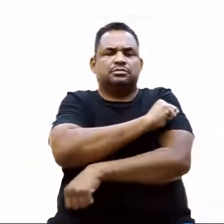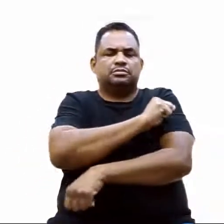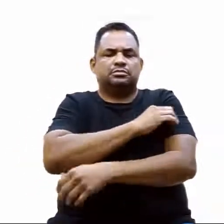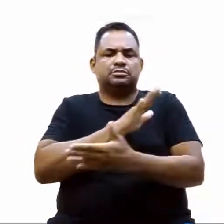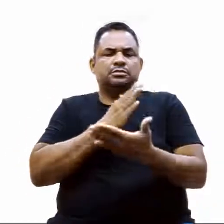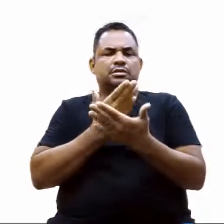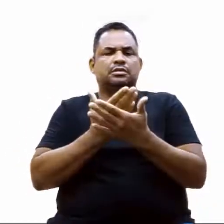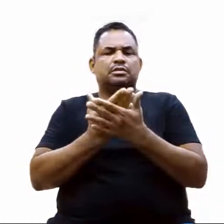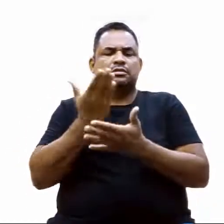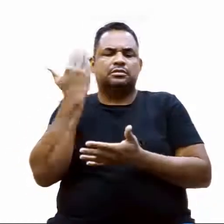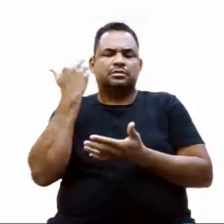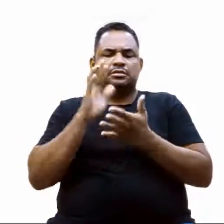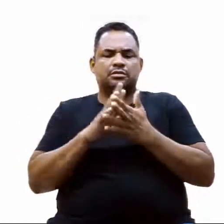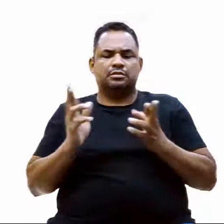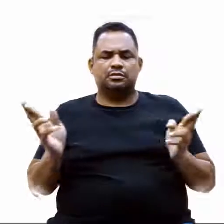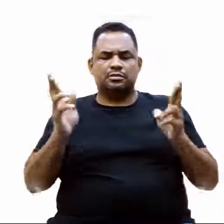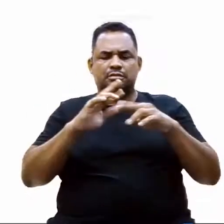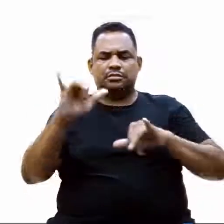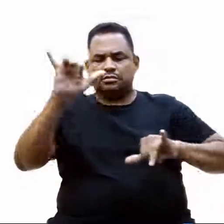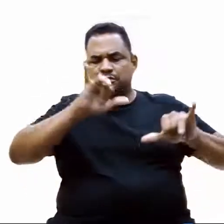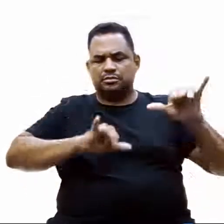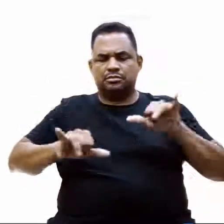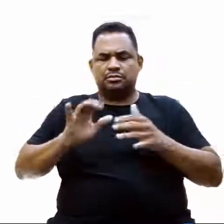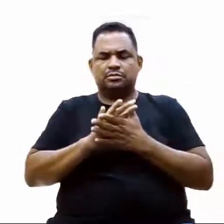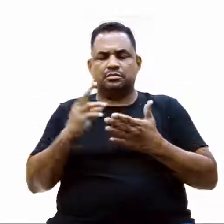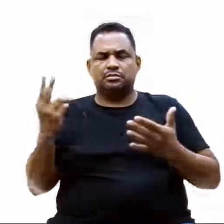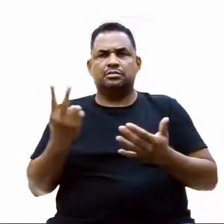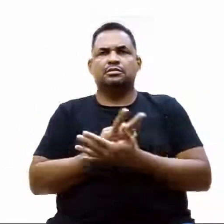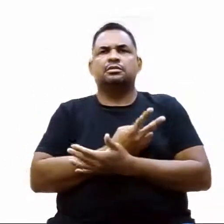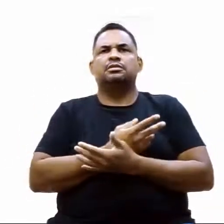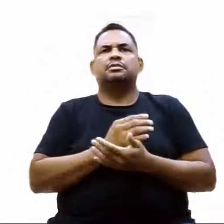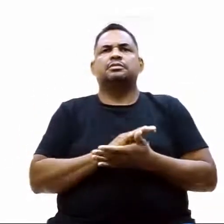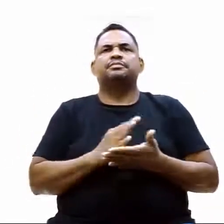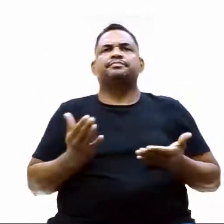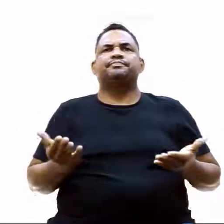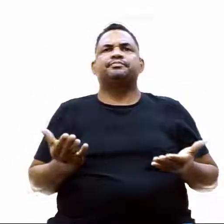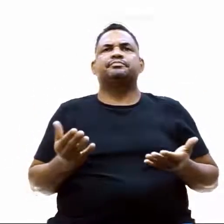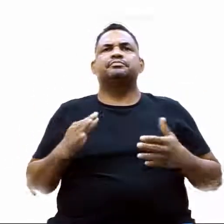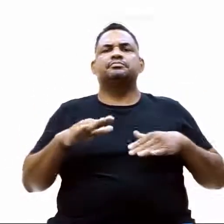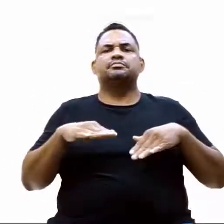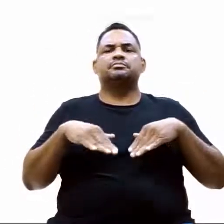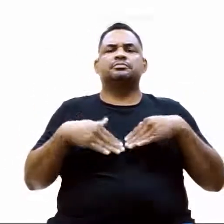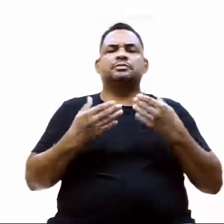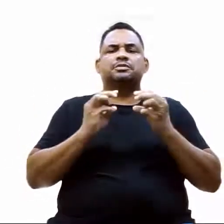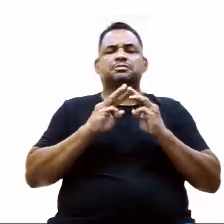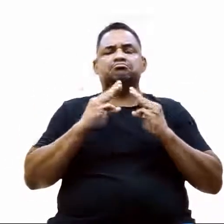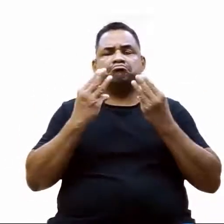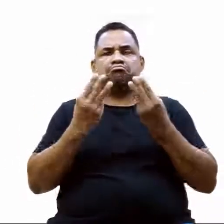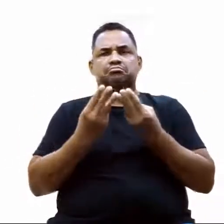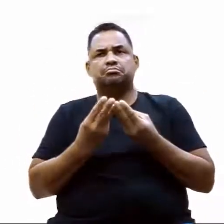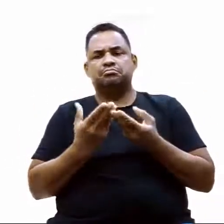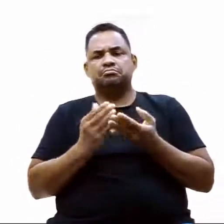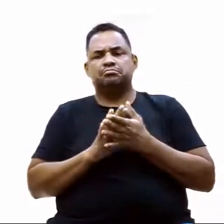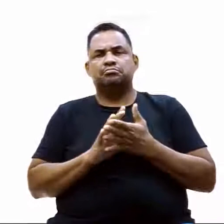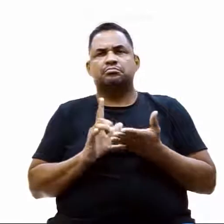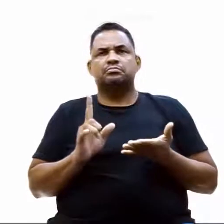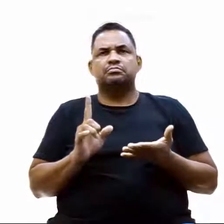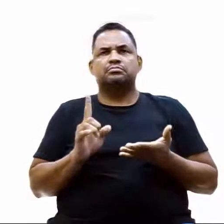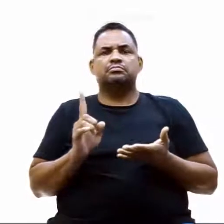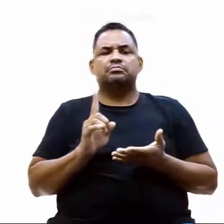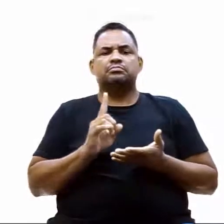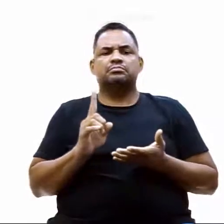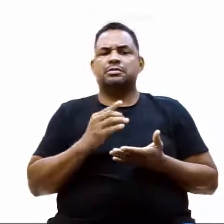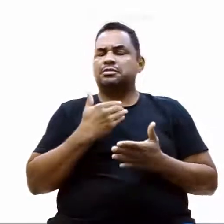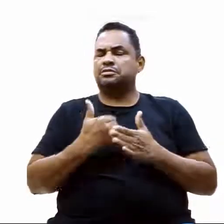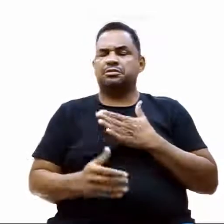que a reação química, ela acontece. Quanto às massas, não são